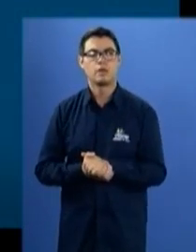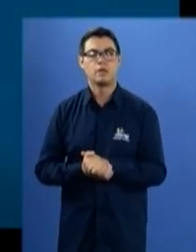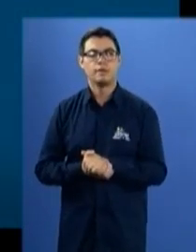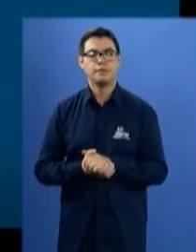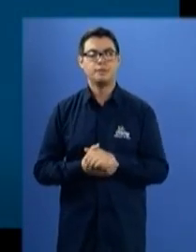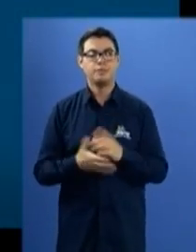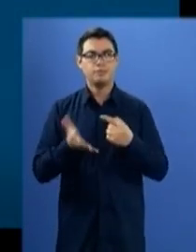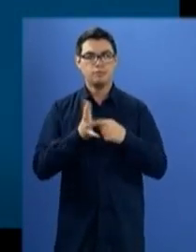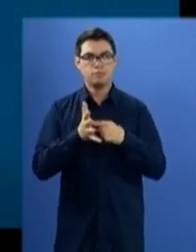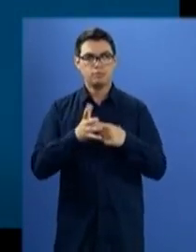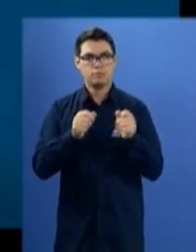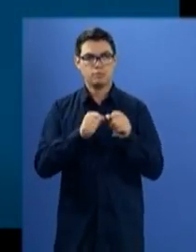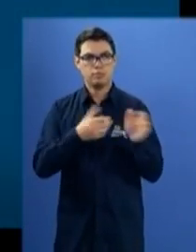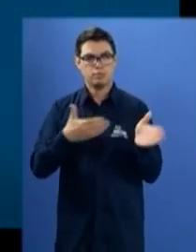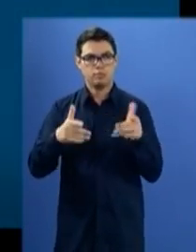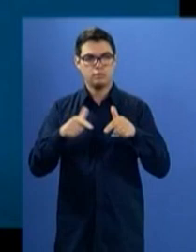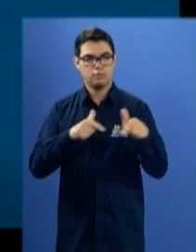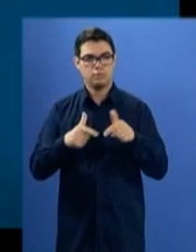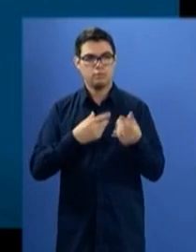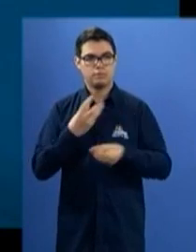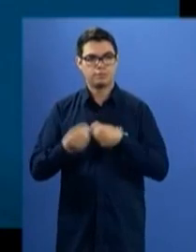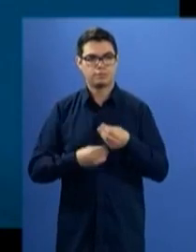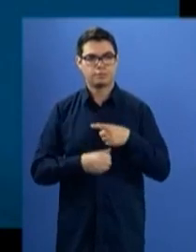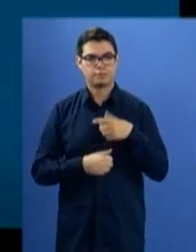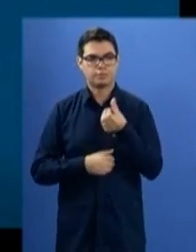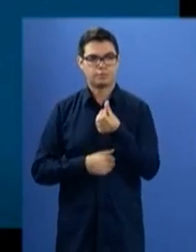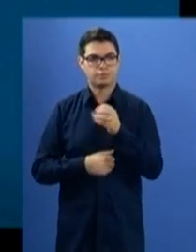Produtividade de máquina. 6.000 toneladas